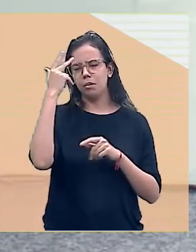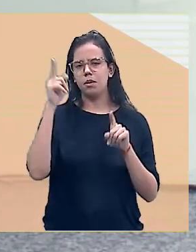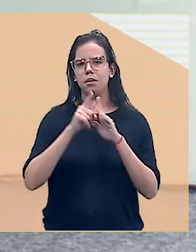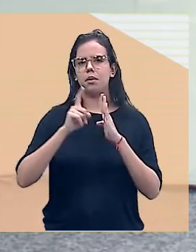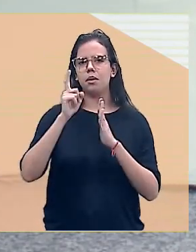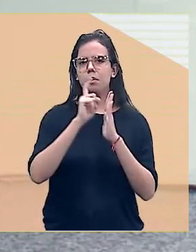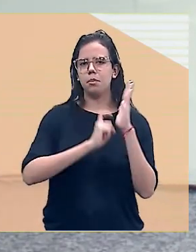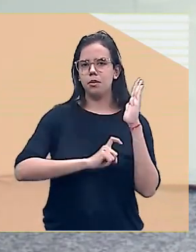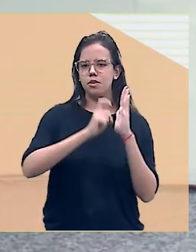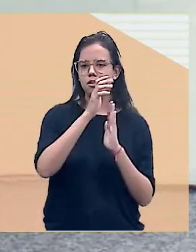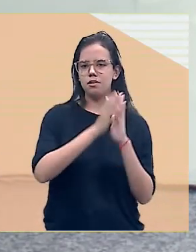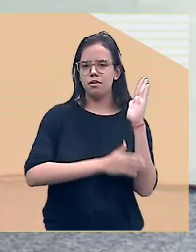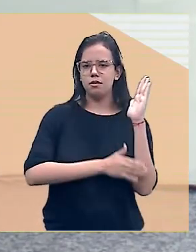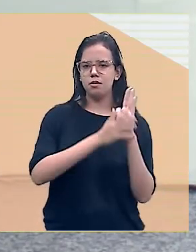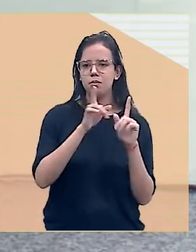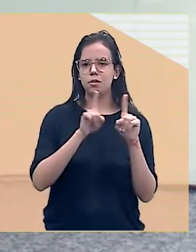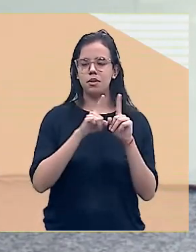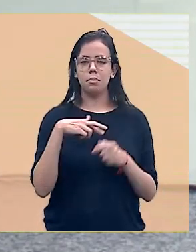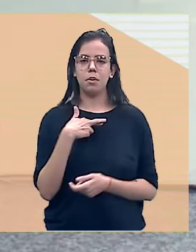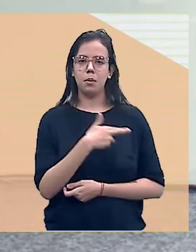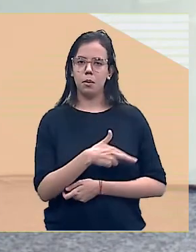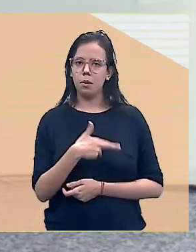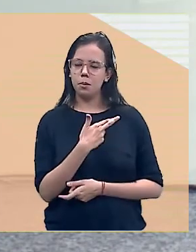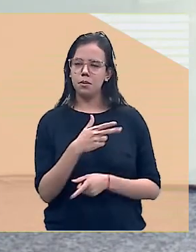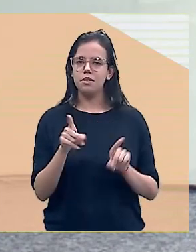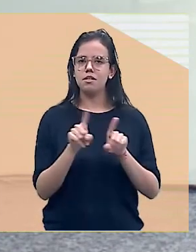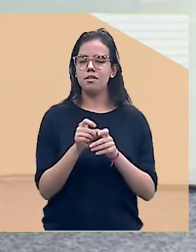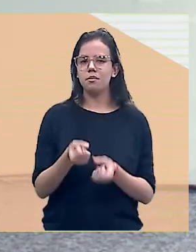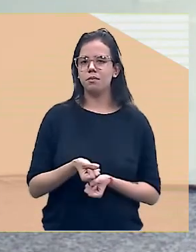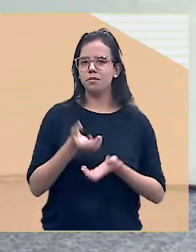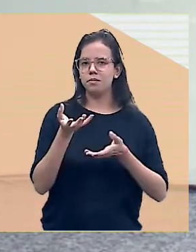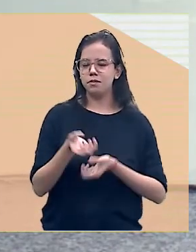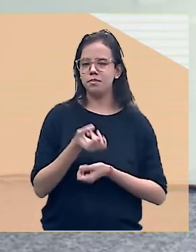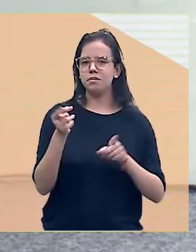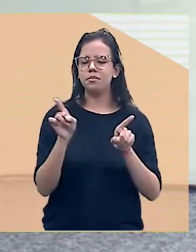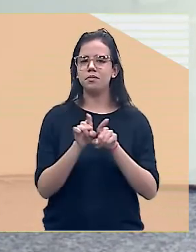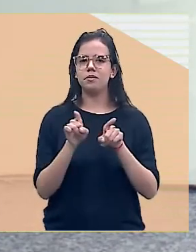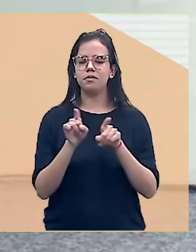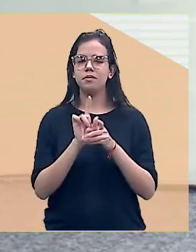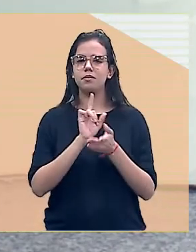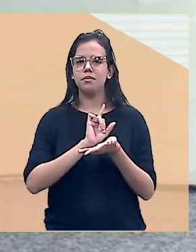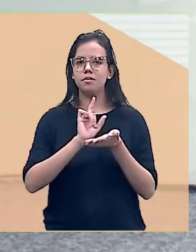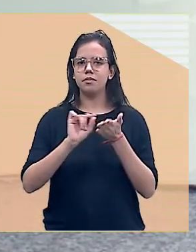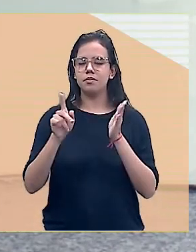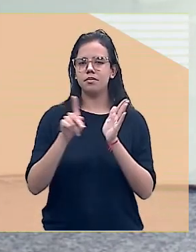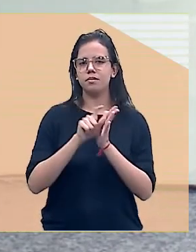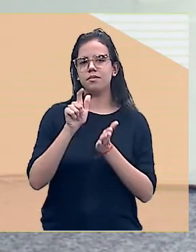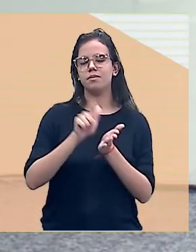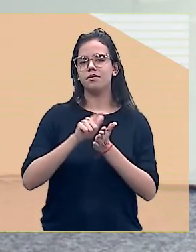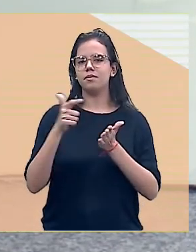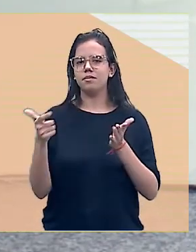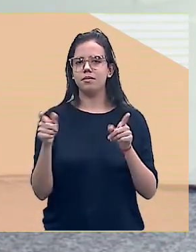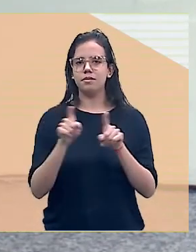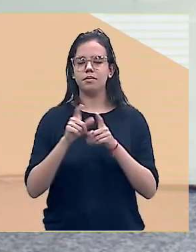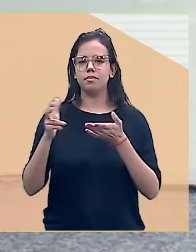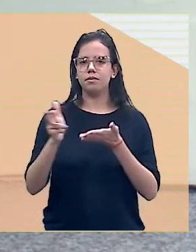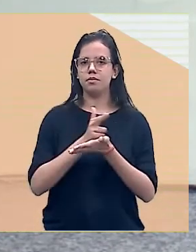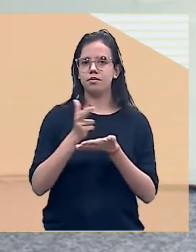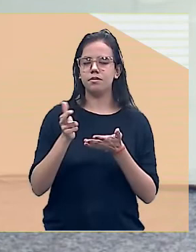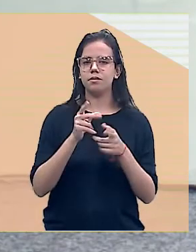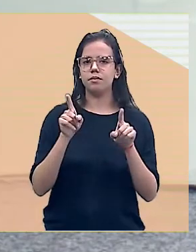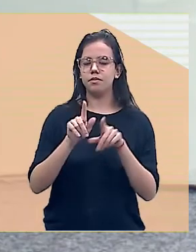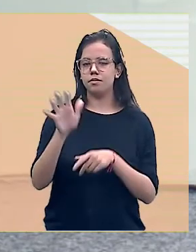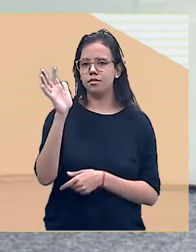pichação de muro romance poesia os artigos em jornais e revistas não é